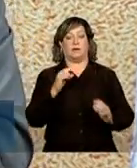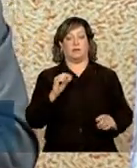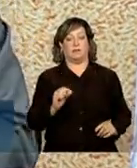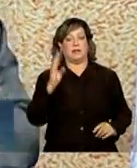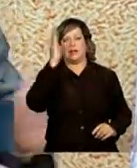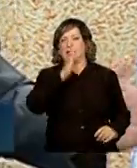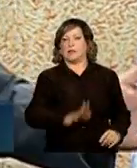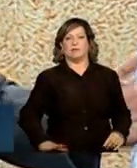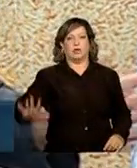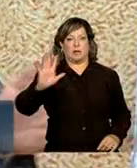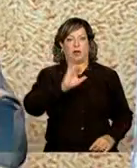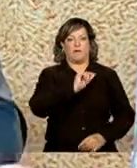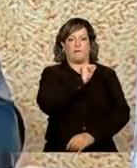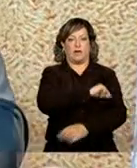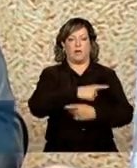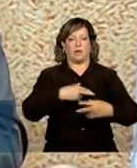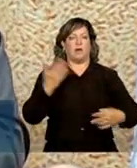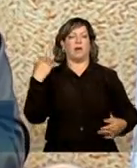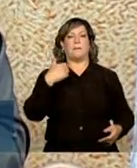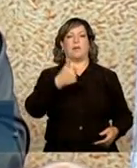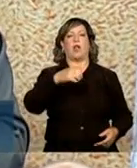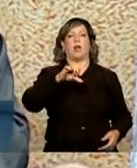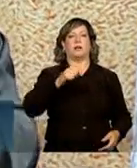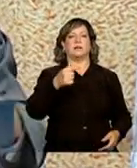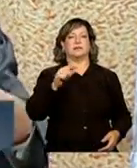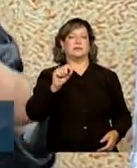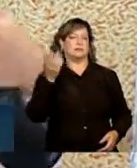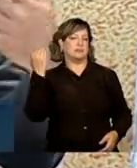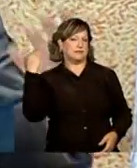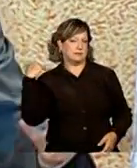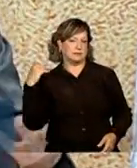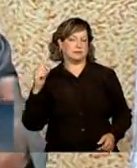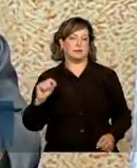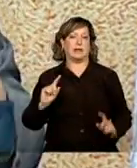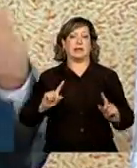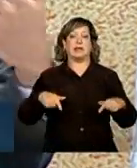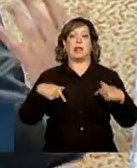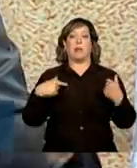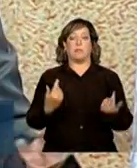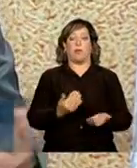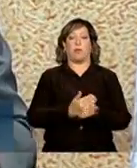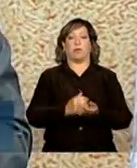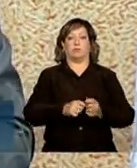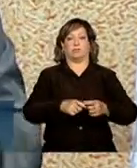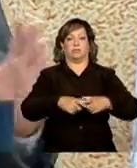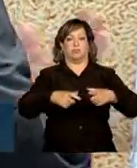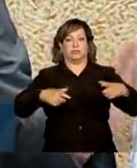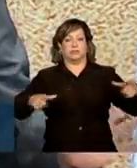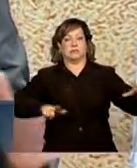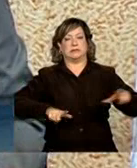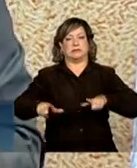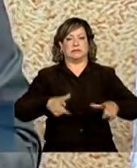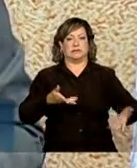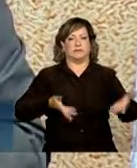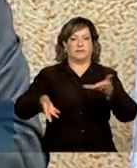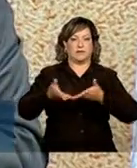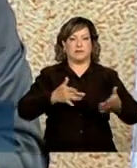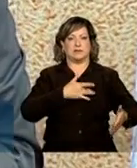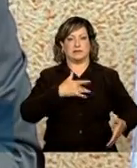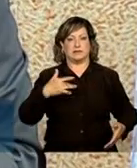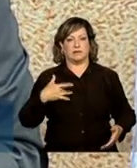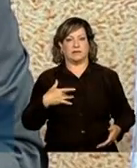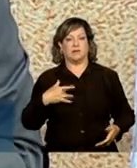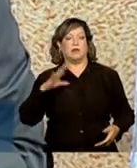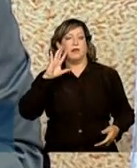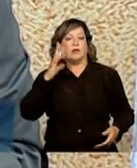isso no final dos anos 70 né mas depois com com a expansão a capilaridade dos serviços de saúde e a definição da faixa